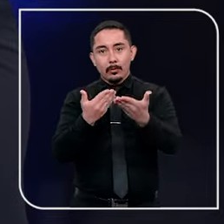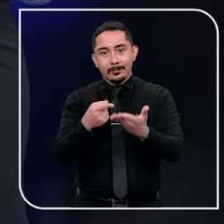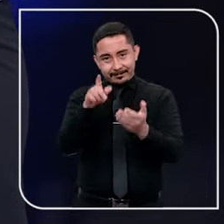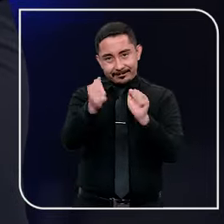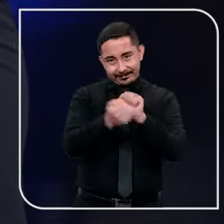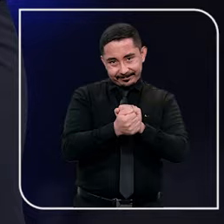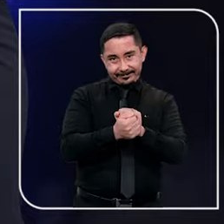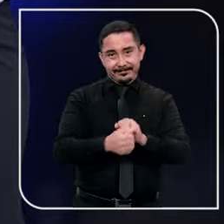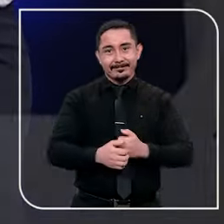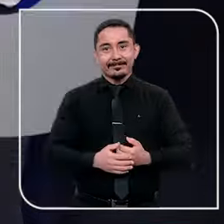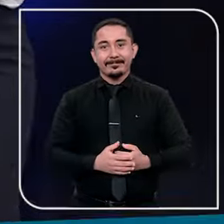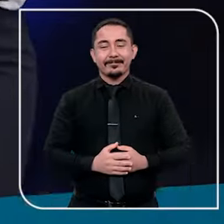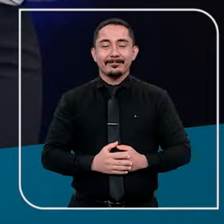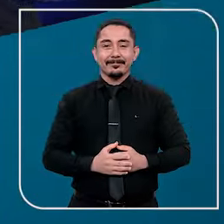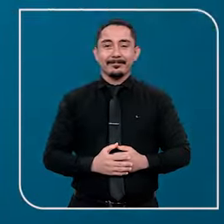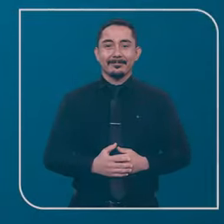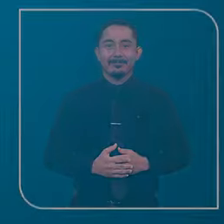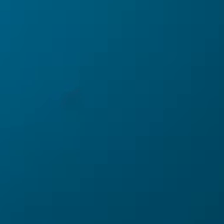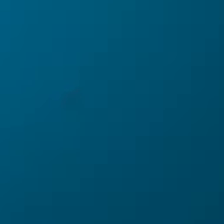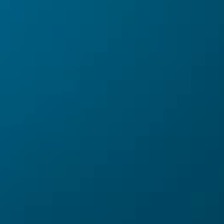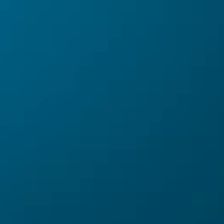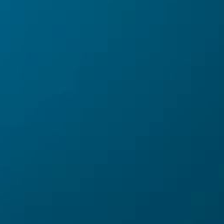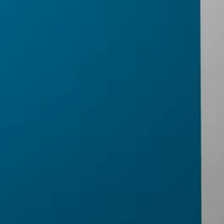e te convido a ficar